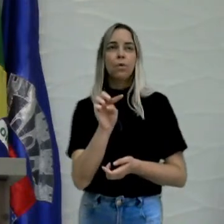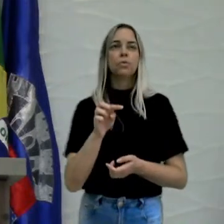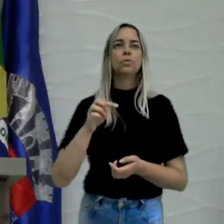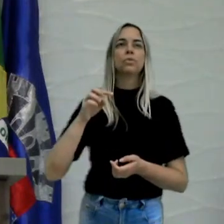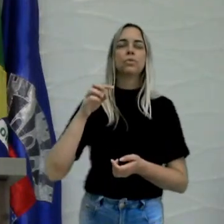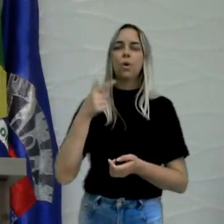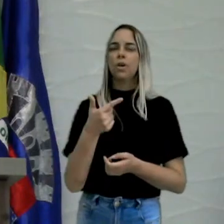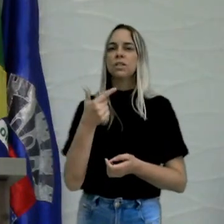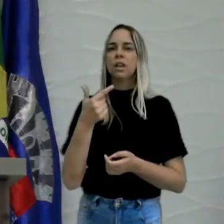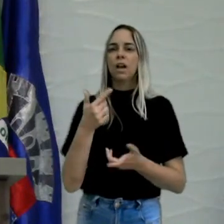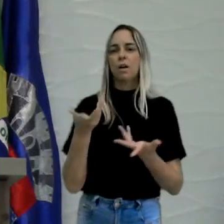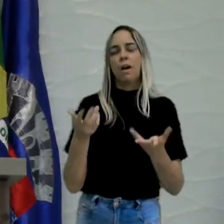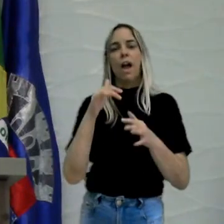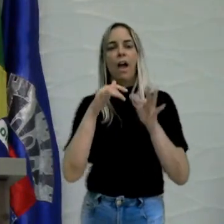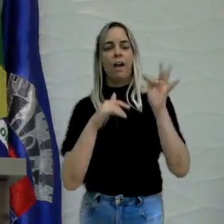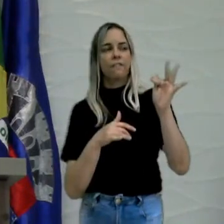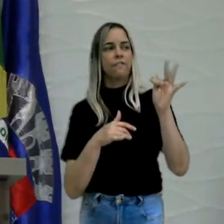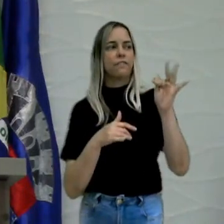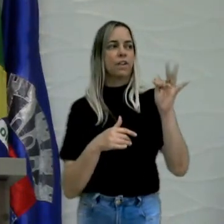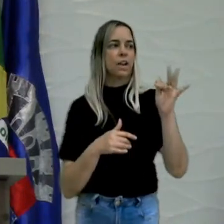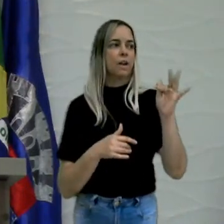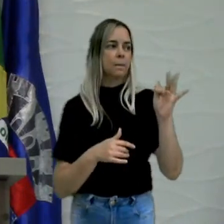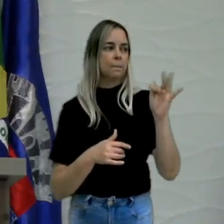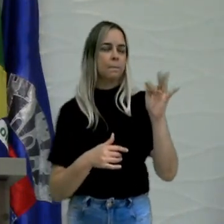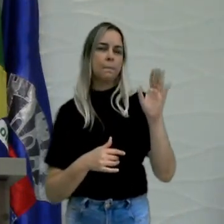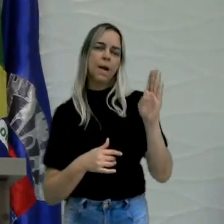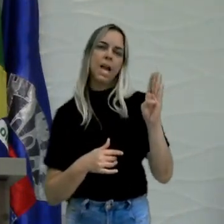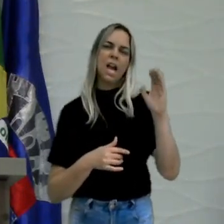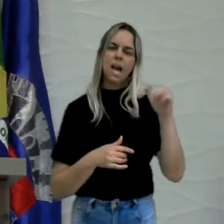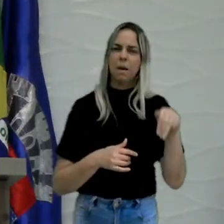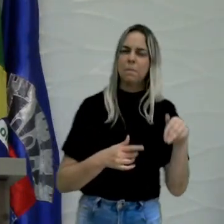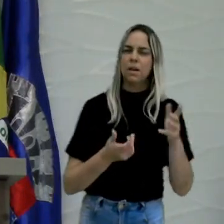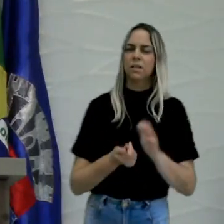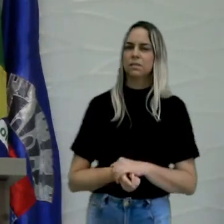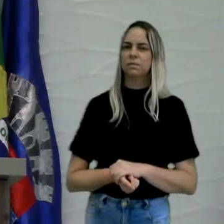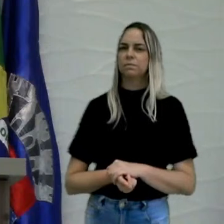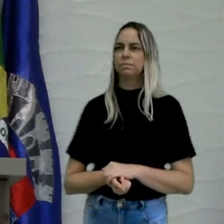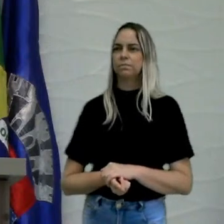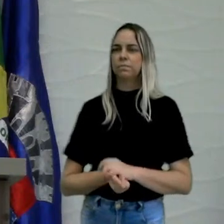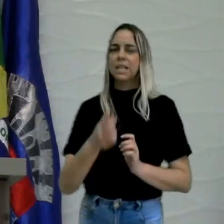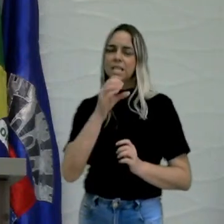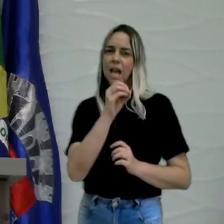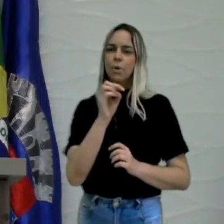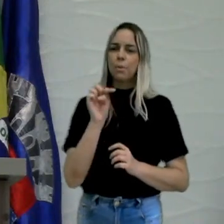FPM esse ano, é 1,2, vai ficar 1,18.